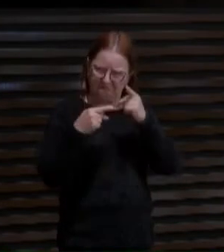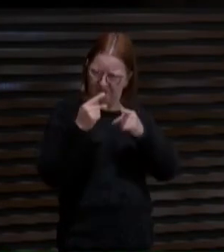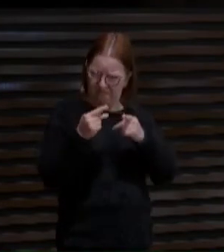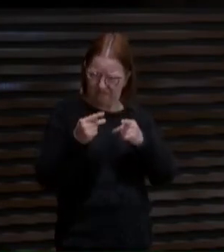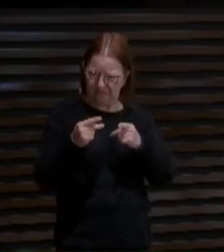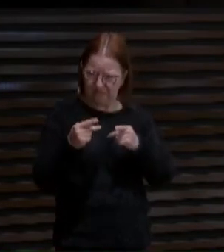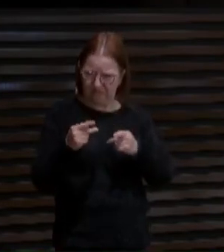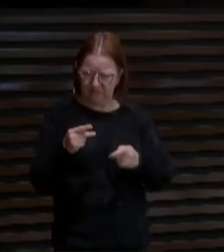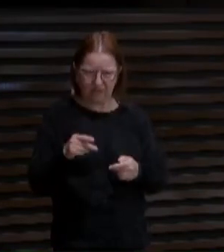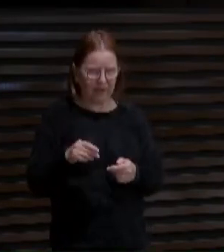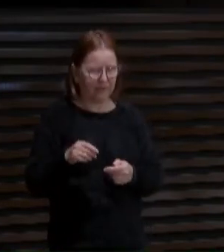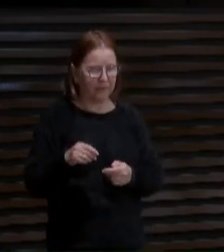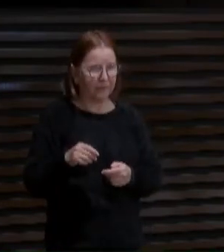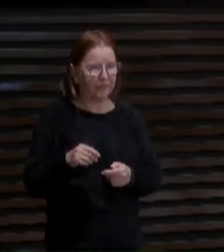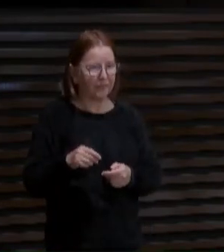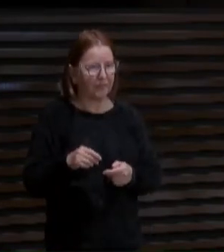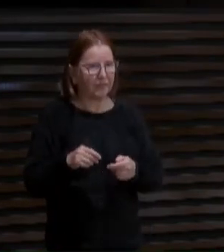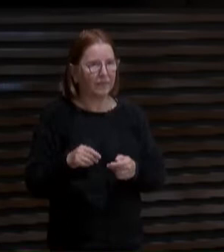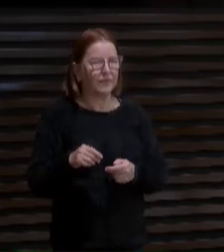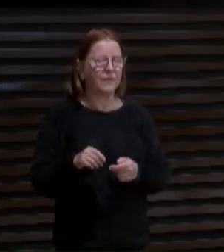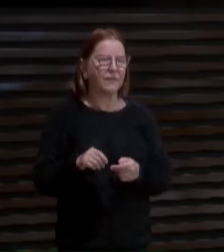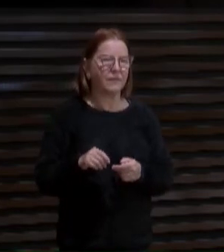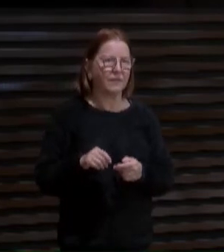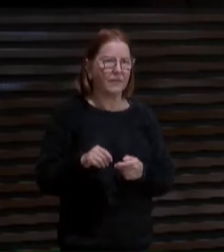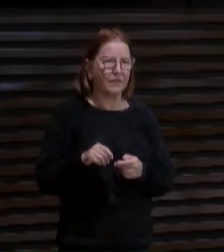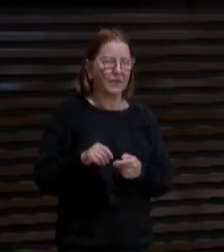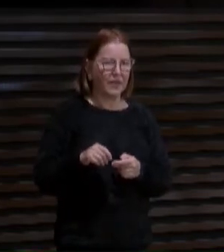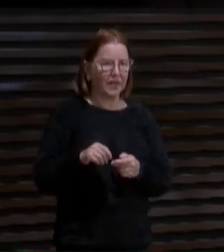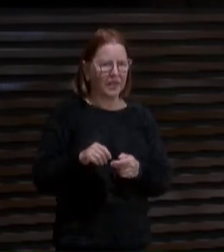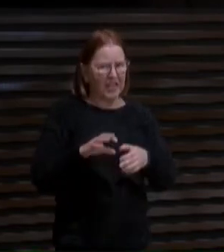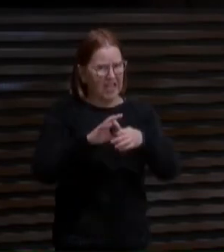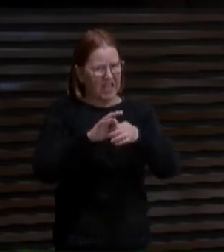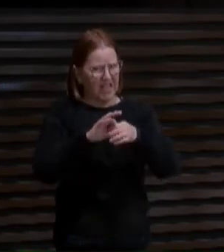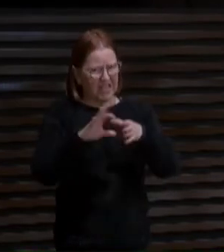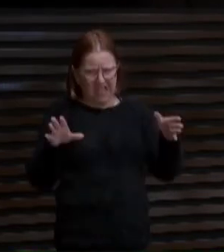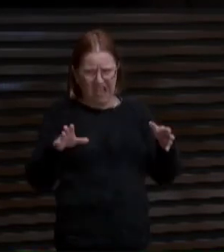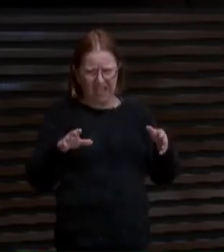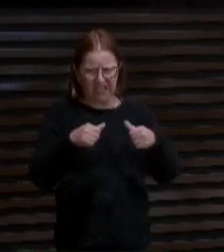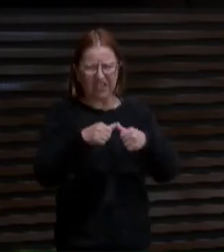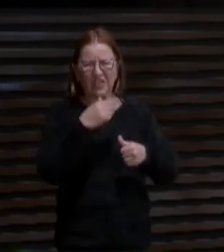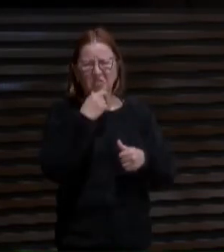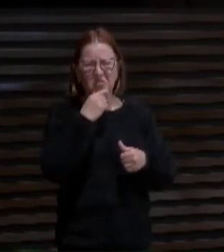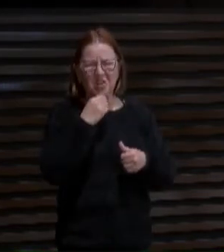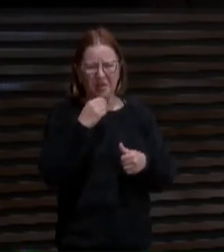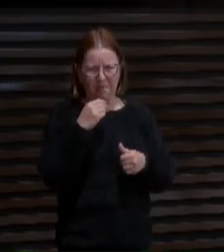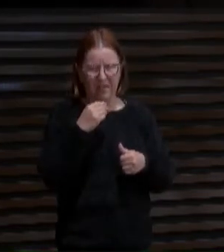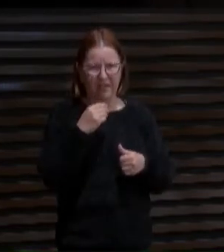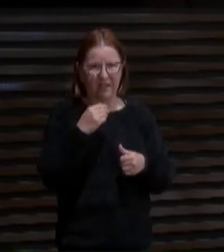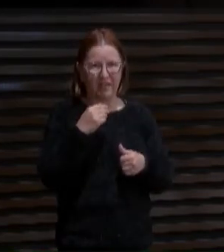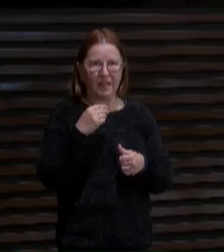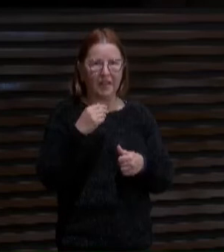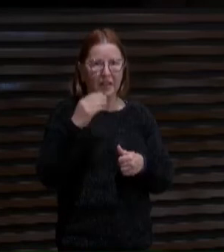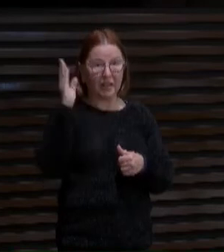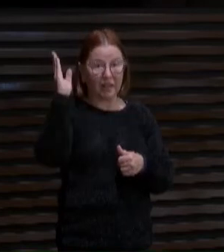que tenho eu convosco filhos de Zé Ruela ora deixai o amaldiçoar pois se o senhor lhe disse